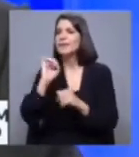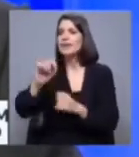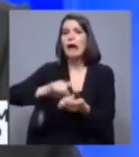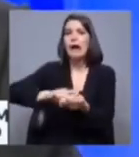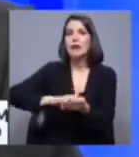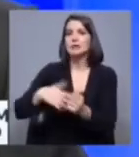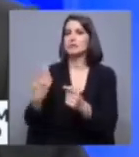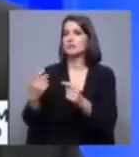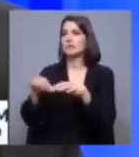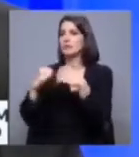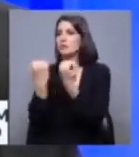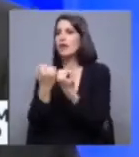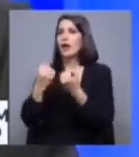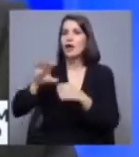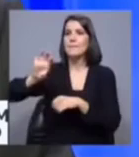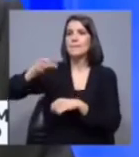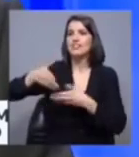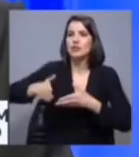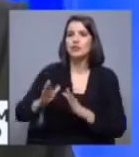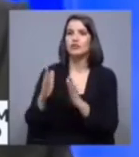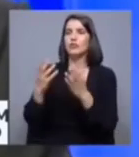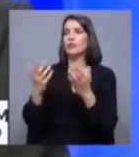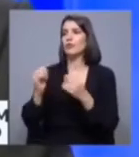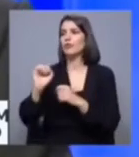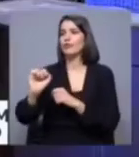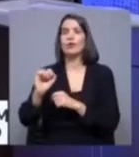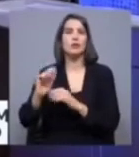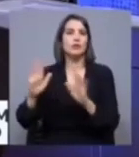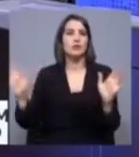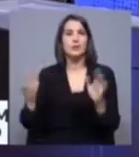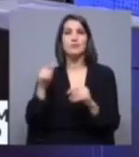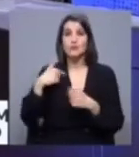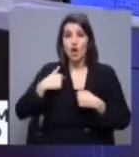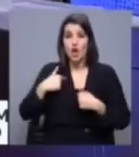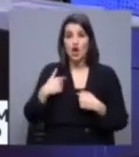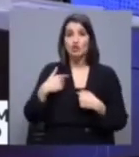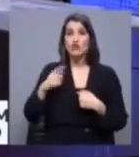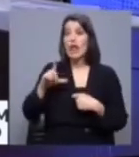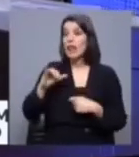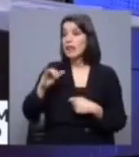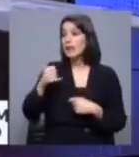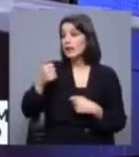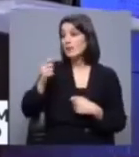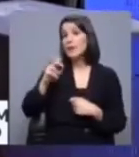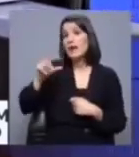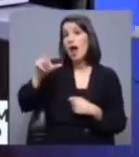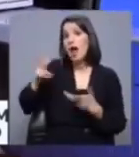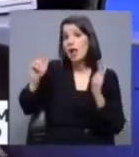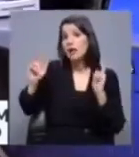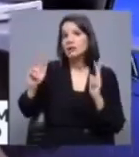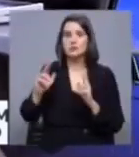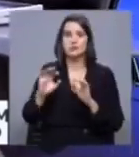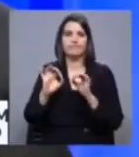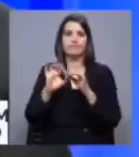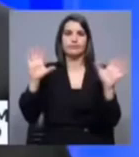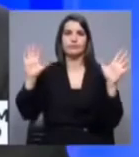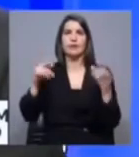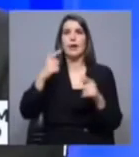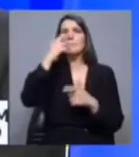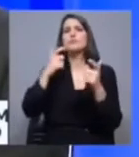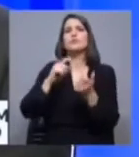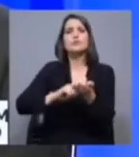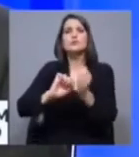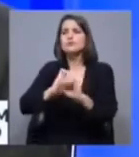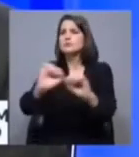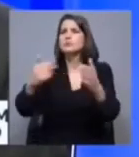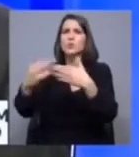sua origem social ou até a sua nacionalidade e para um liberal isso é totalmente anátema, não aceitamos. As pessoas valem por si,